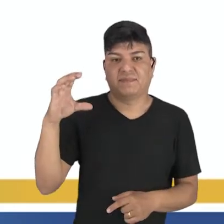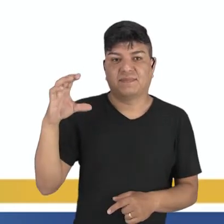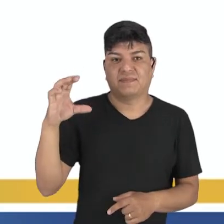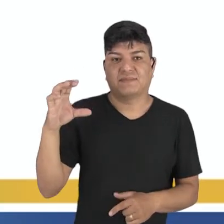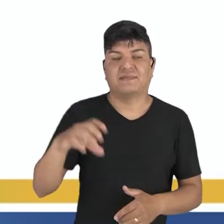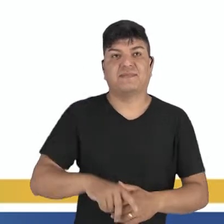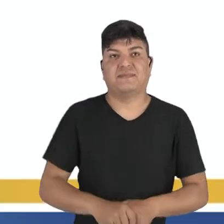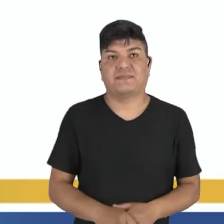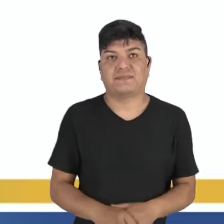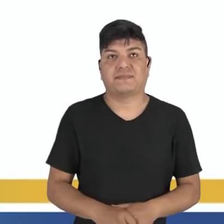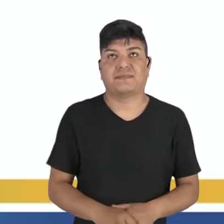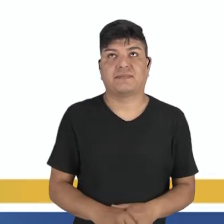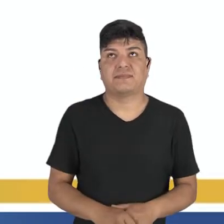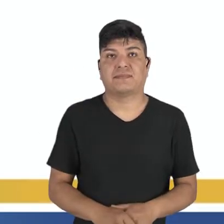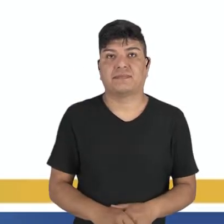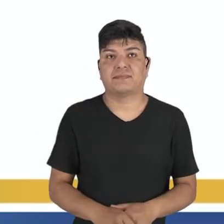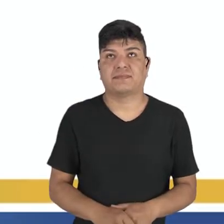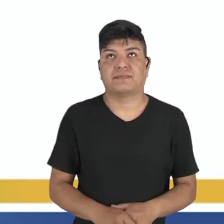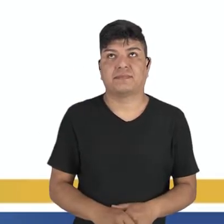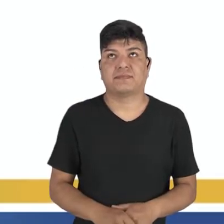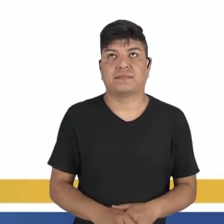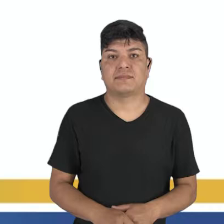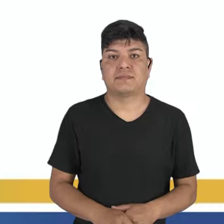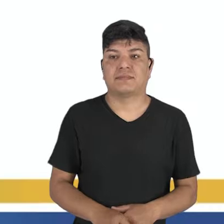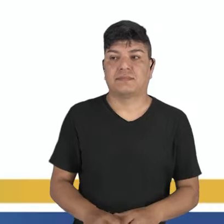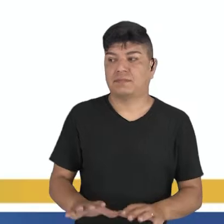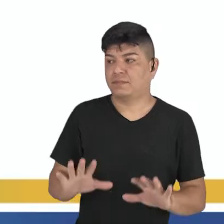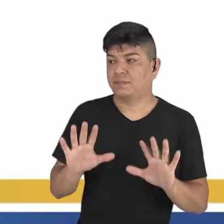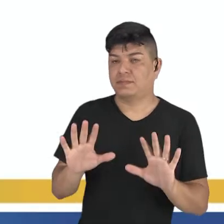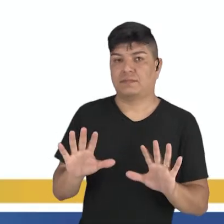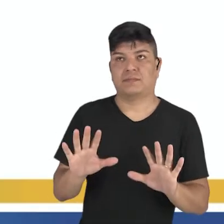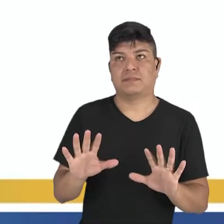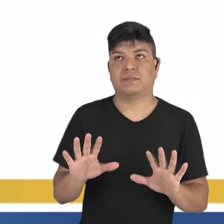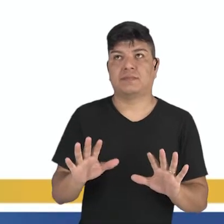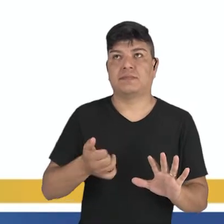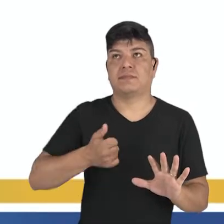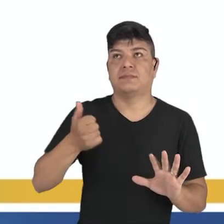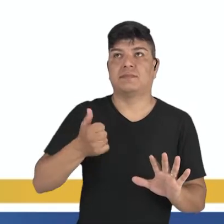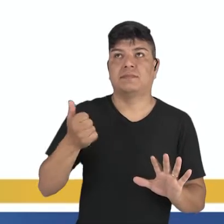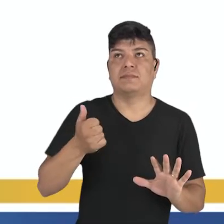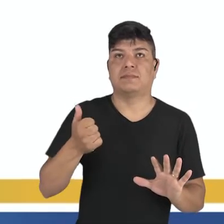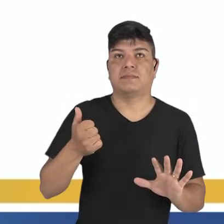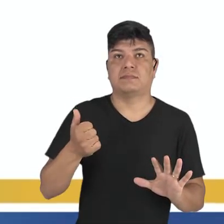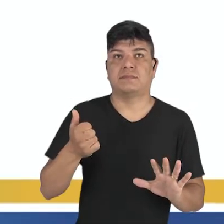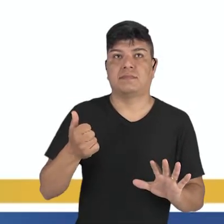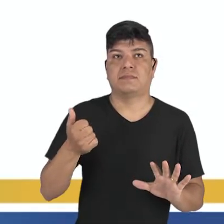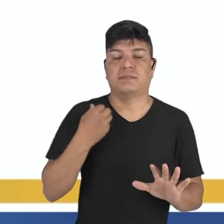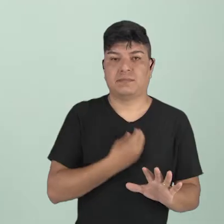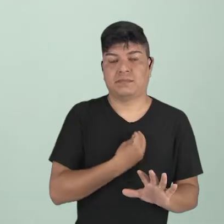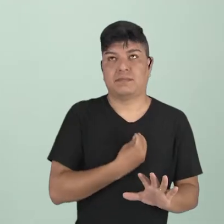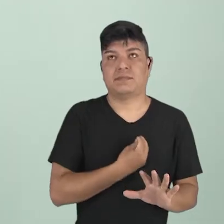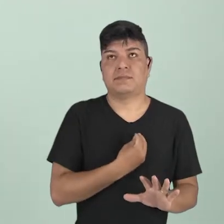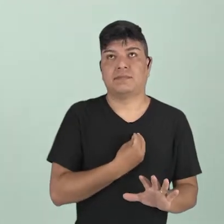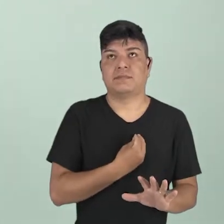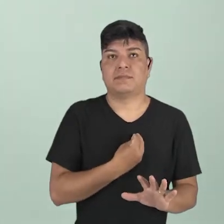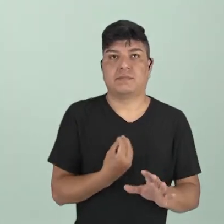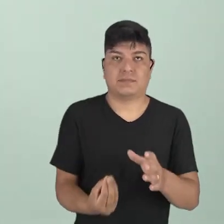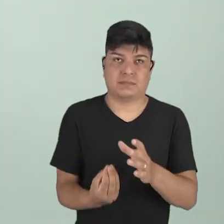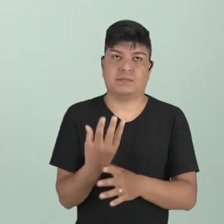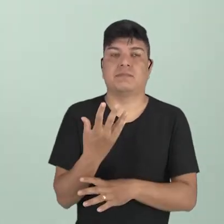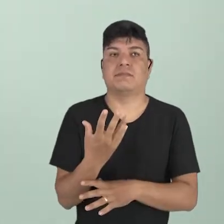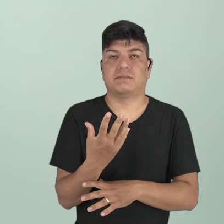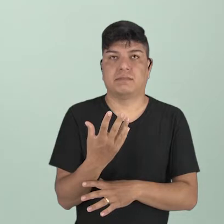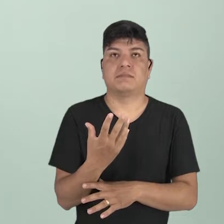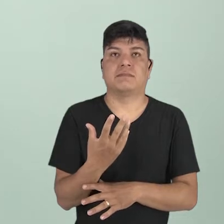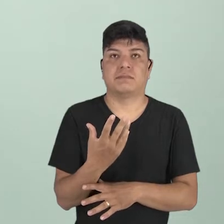como supor que foi nesse momento que o primeiro ser vivo, ou os primeiros seres vivos, eles surgiram,